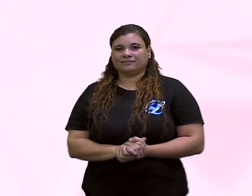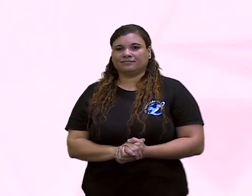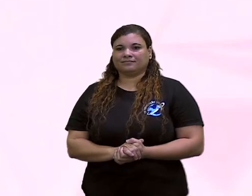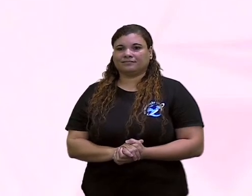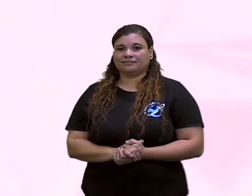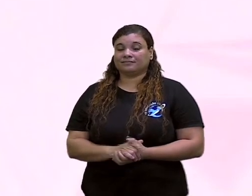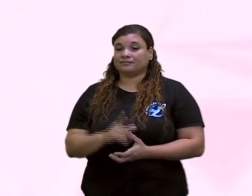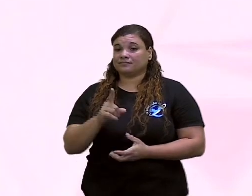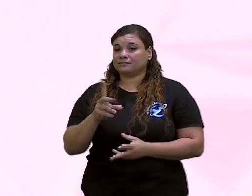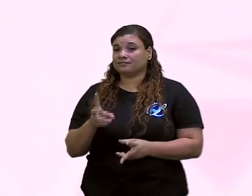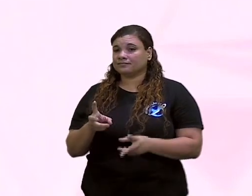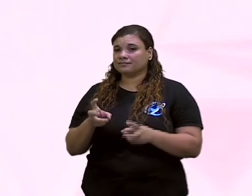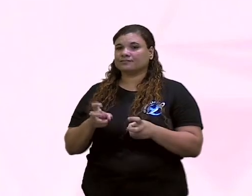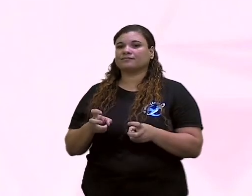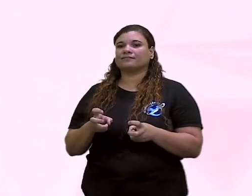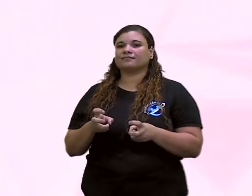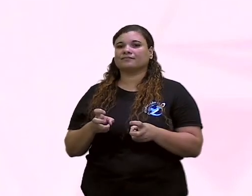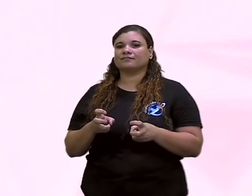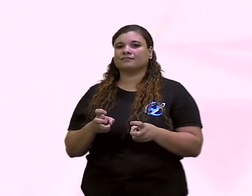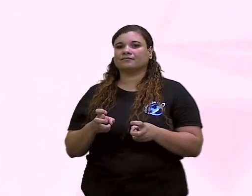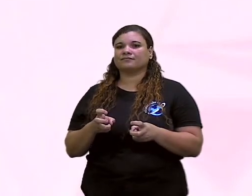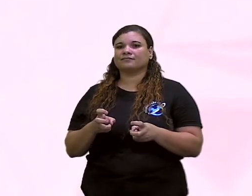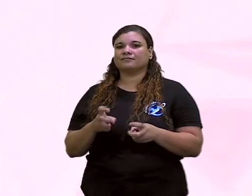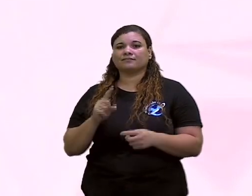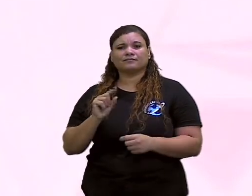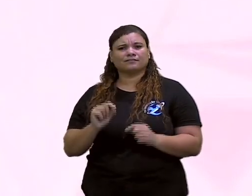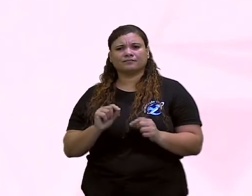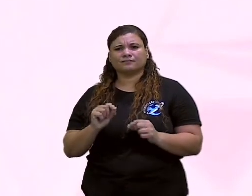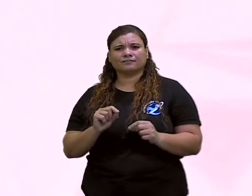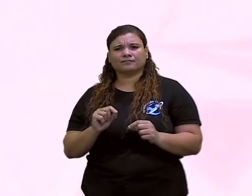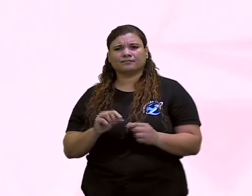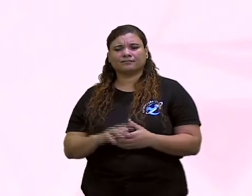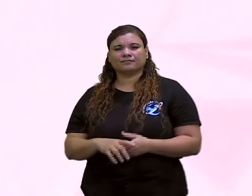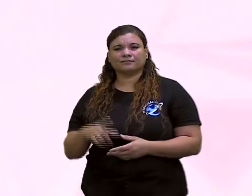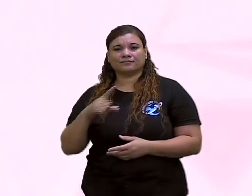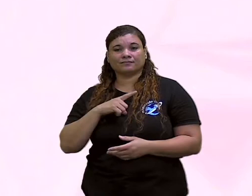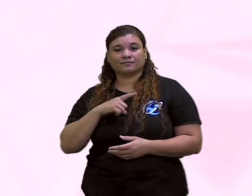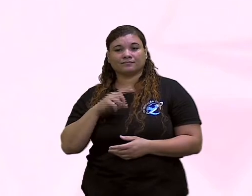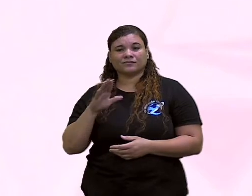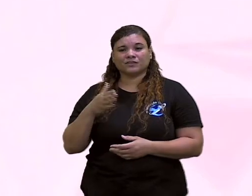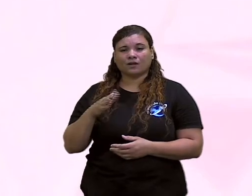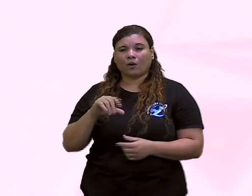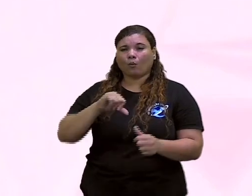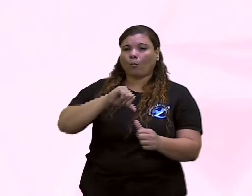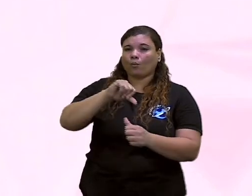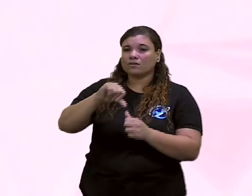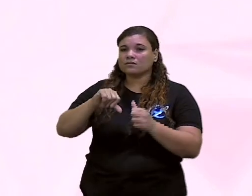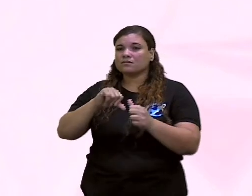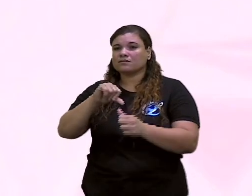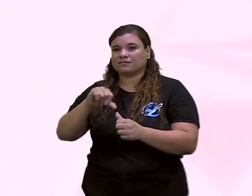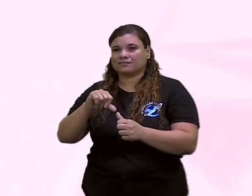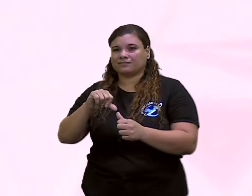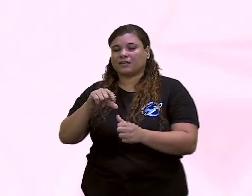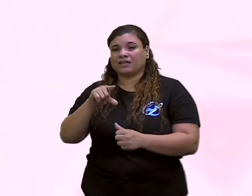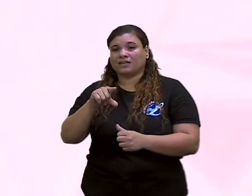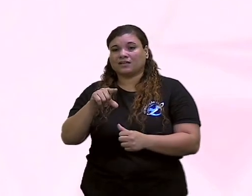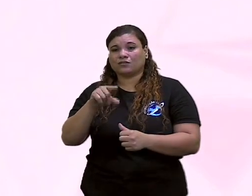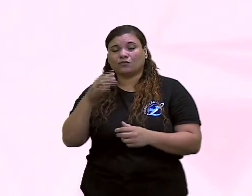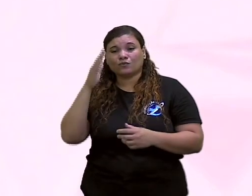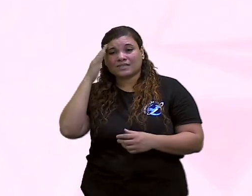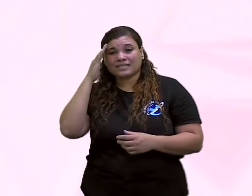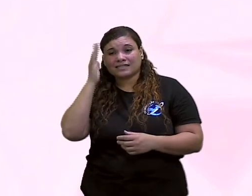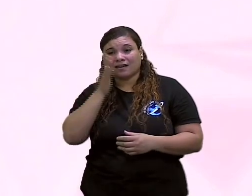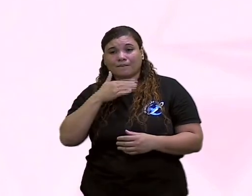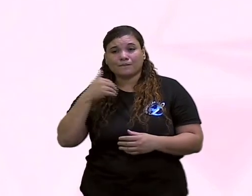gente vai perceber que nós fizemos só algumas alterações justamente para entendermos o quê? A classificação.